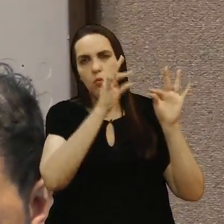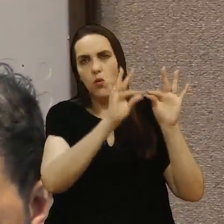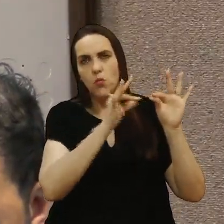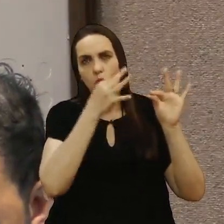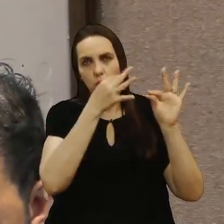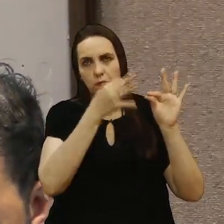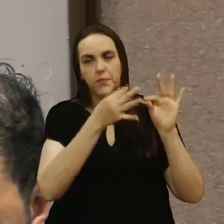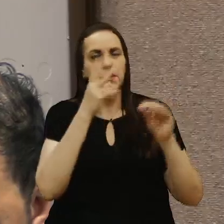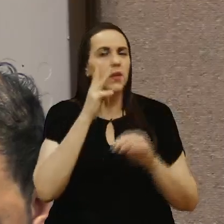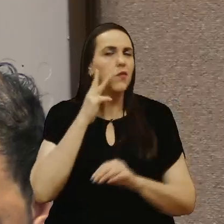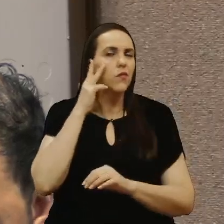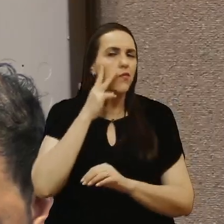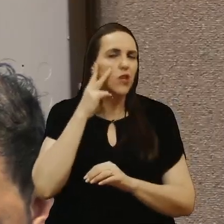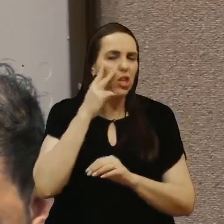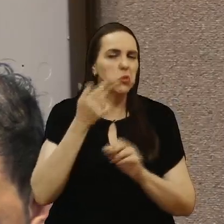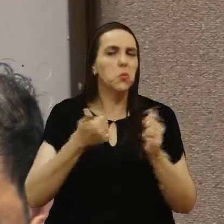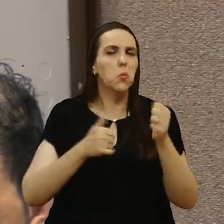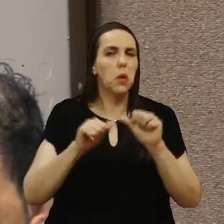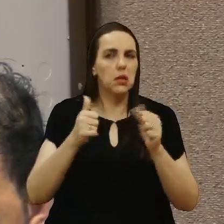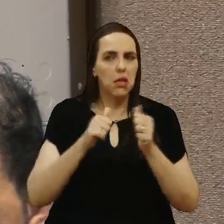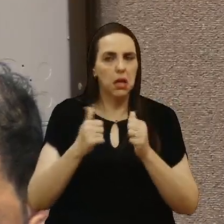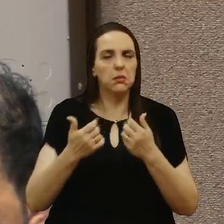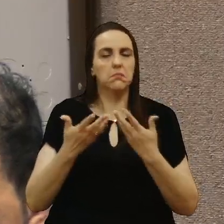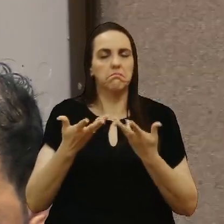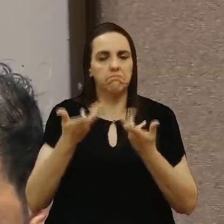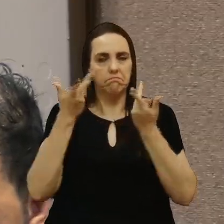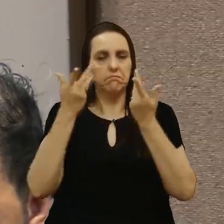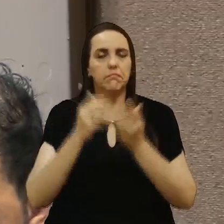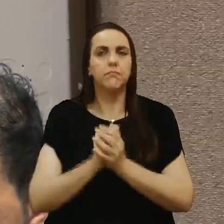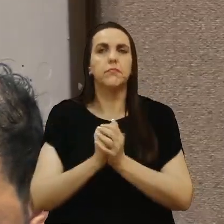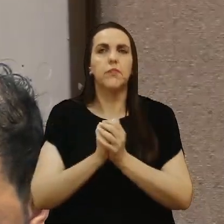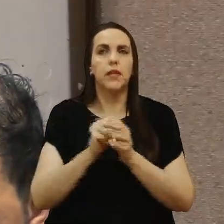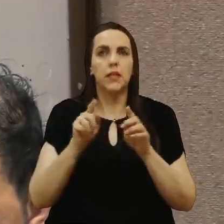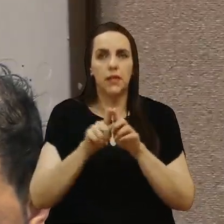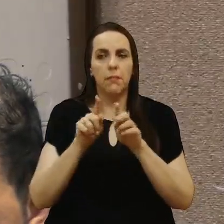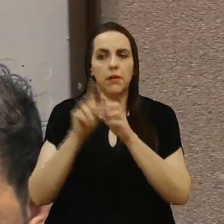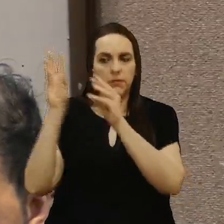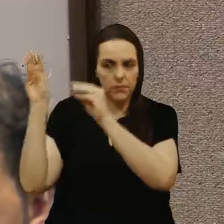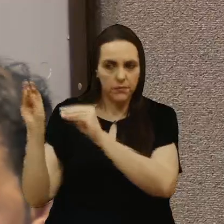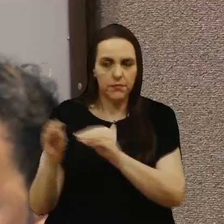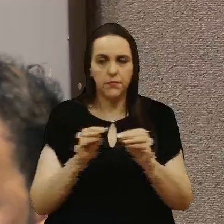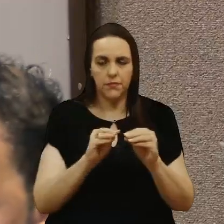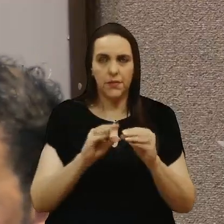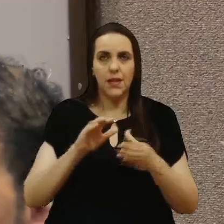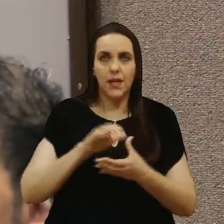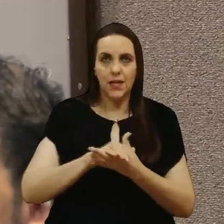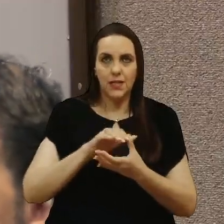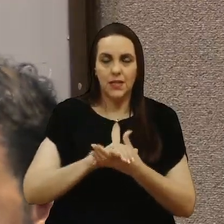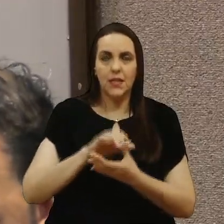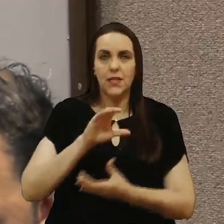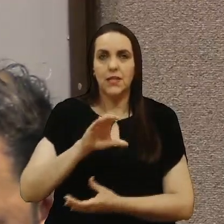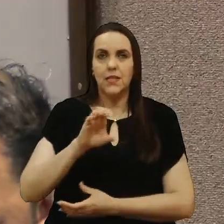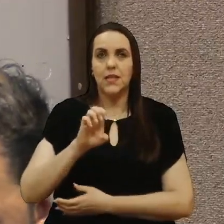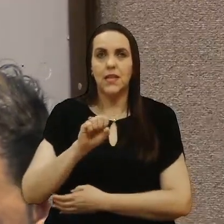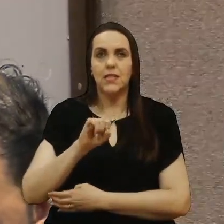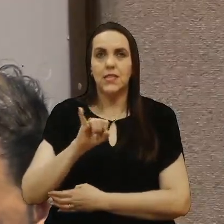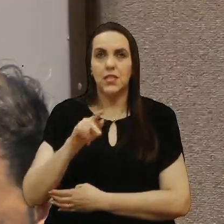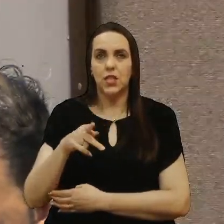Produziam vinhos de qualidade e essas videiras foram trazidas pelo casal Cezinho e Odila